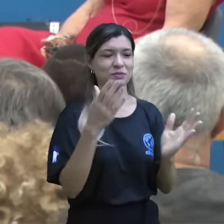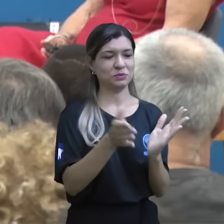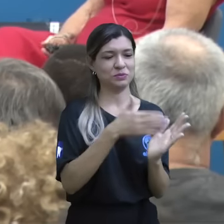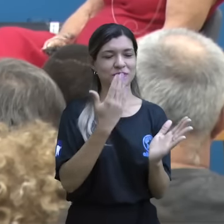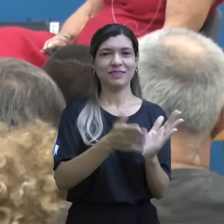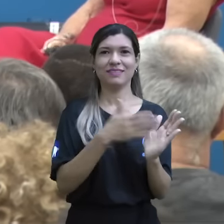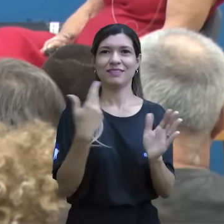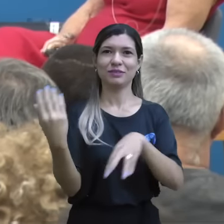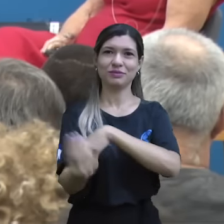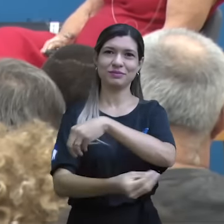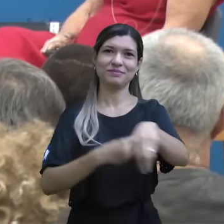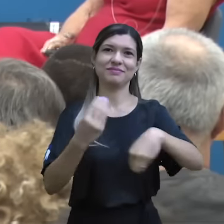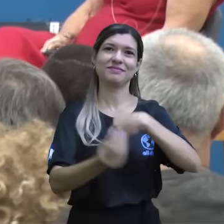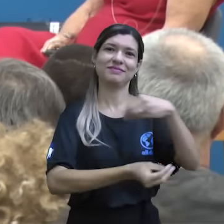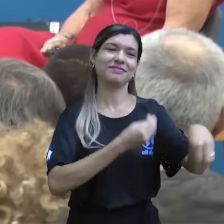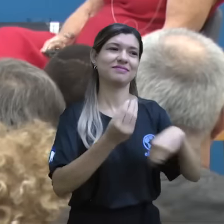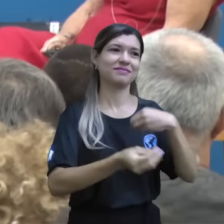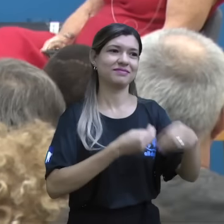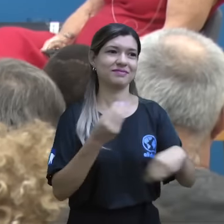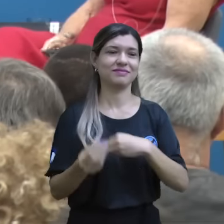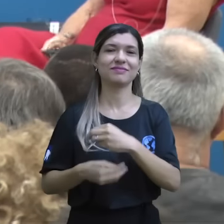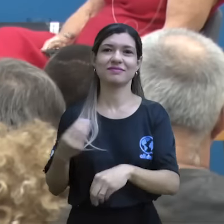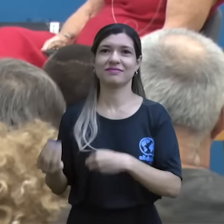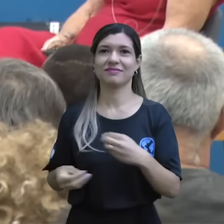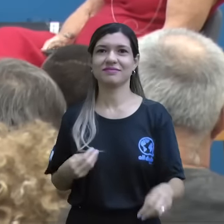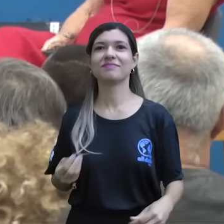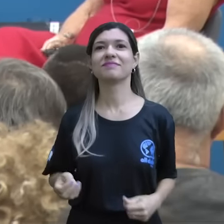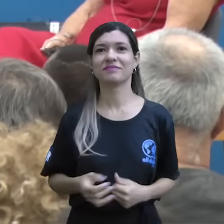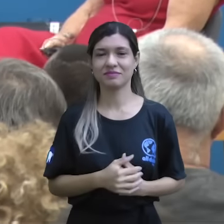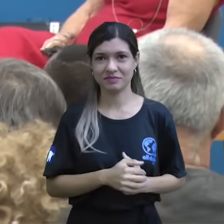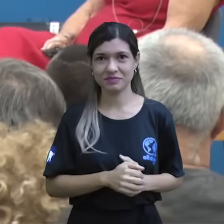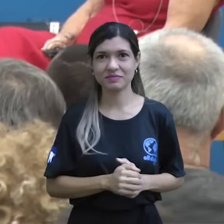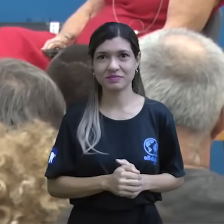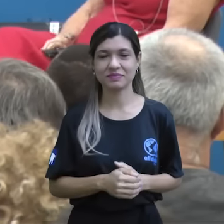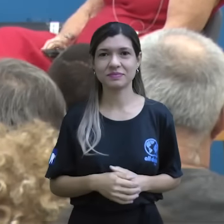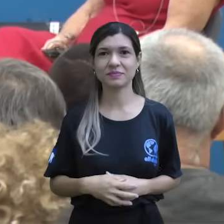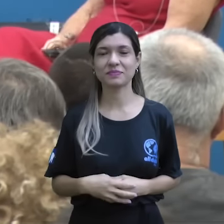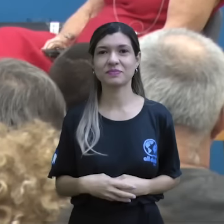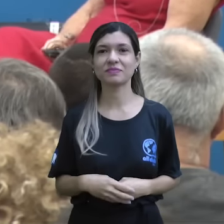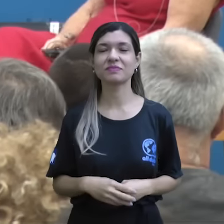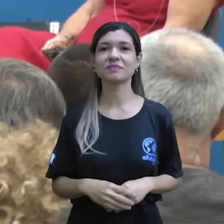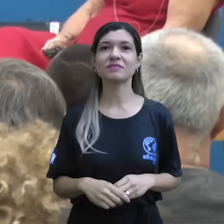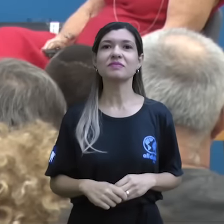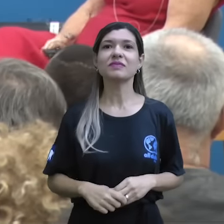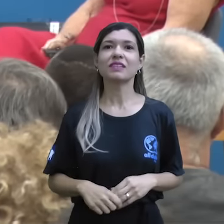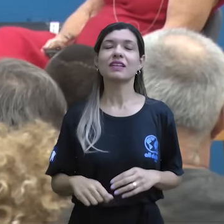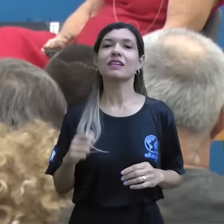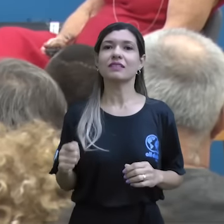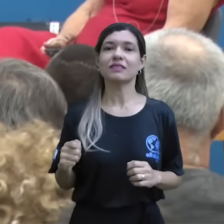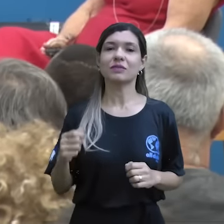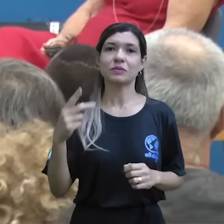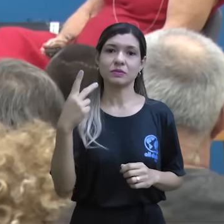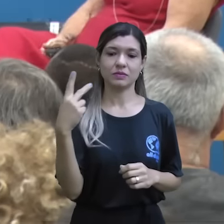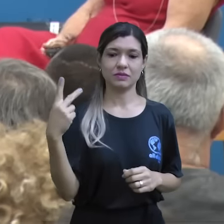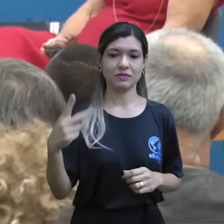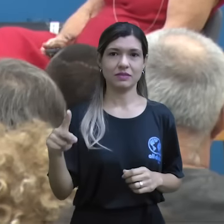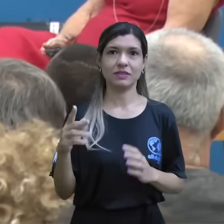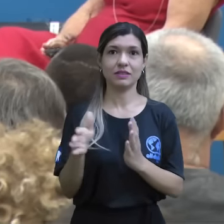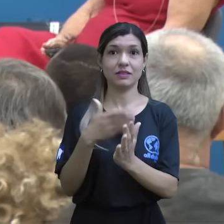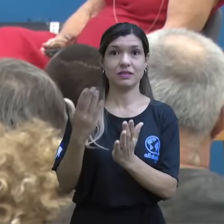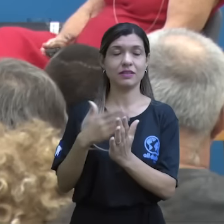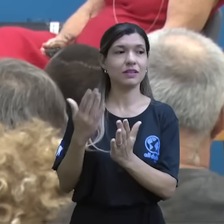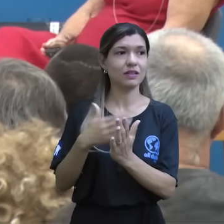literatura militante. É muito importante pensar nisso agora, no momento em que nós vivemos, em que